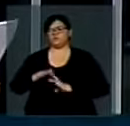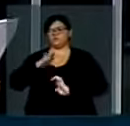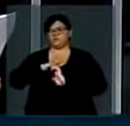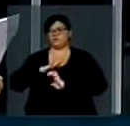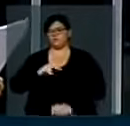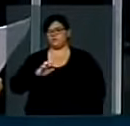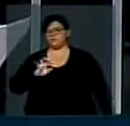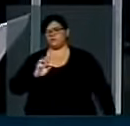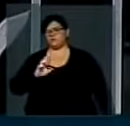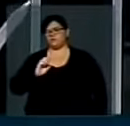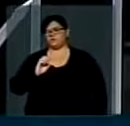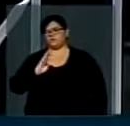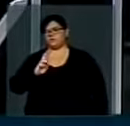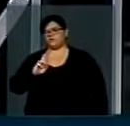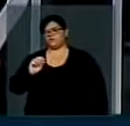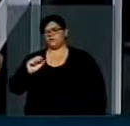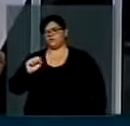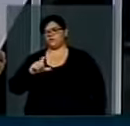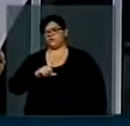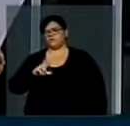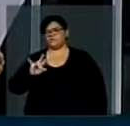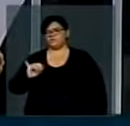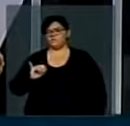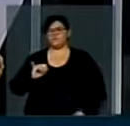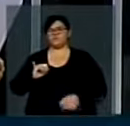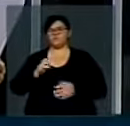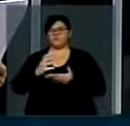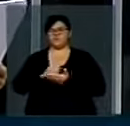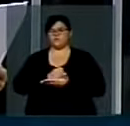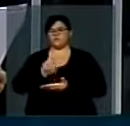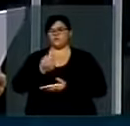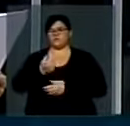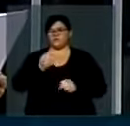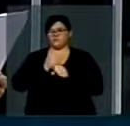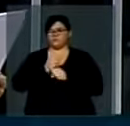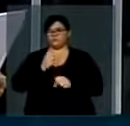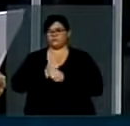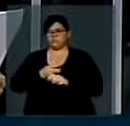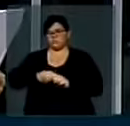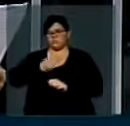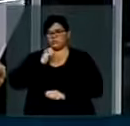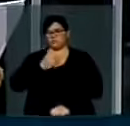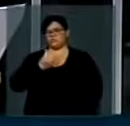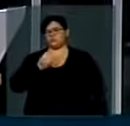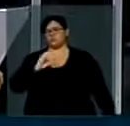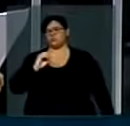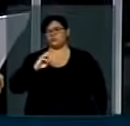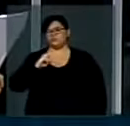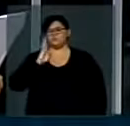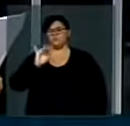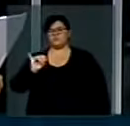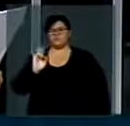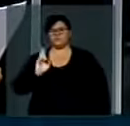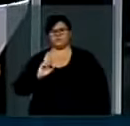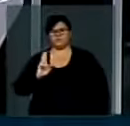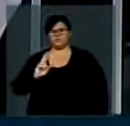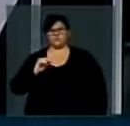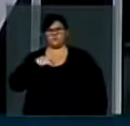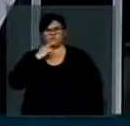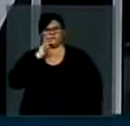bilhões e um lucro de 20 bilhões de reais. Vou dizer ao líder qual é o faturamento da Petrobras deste